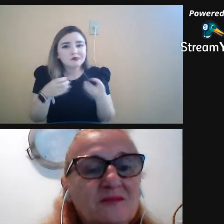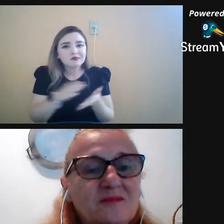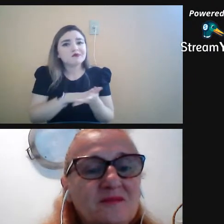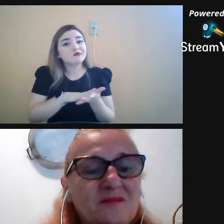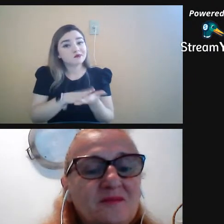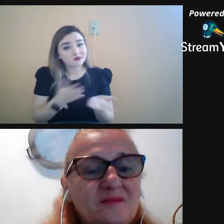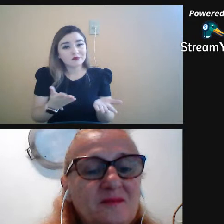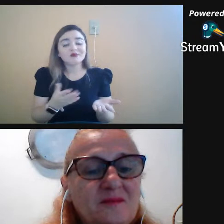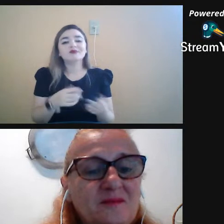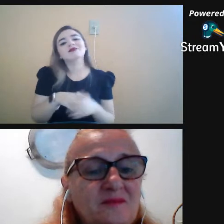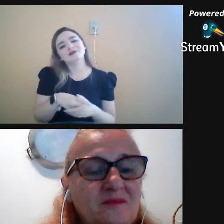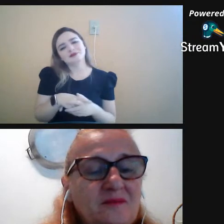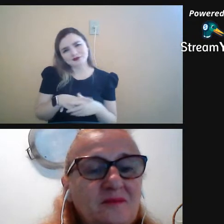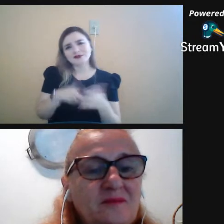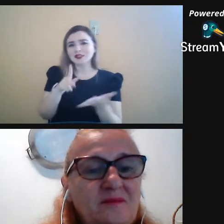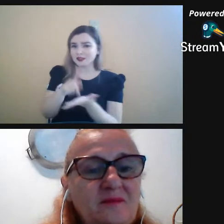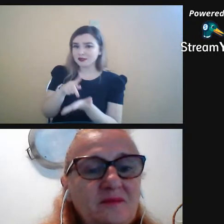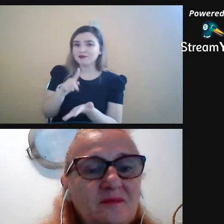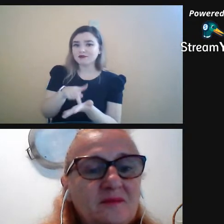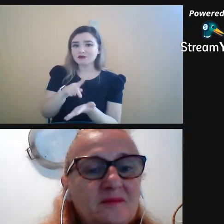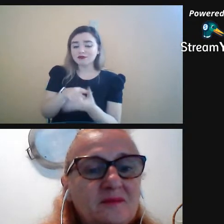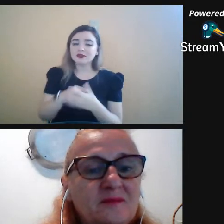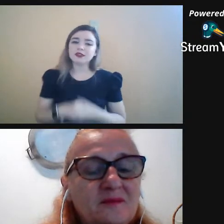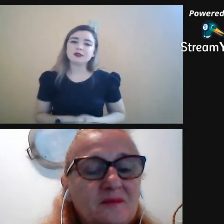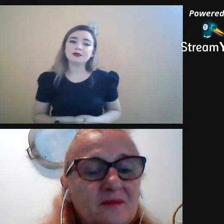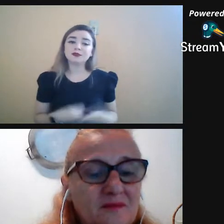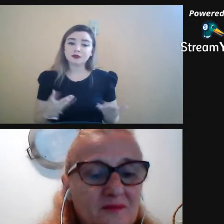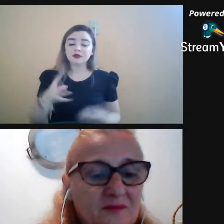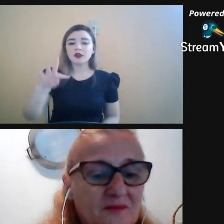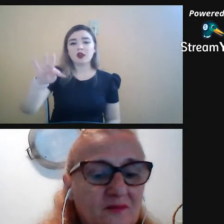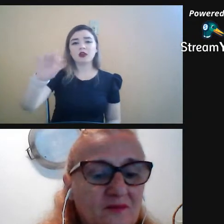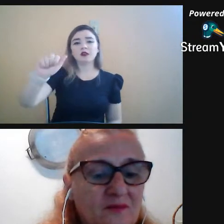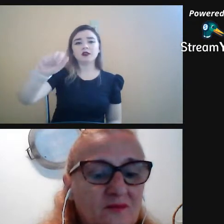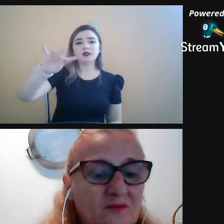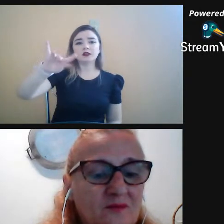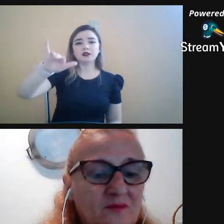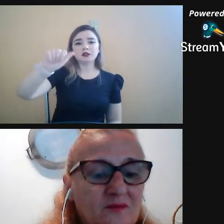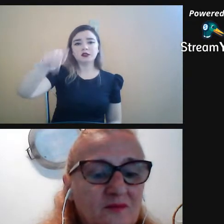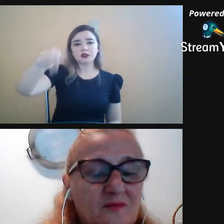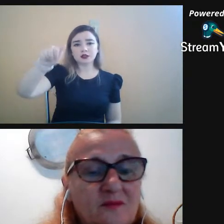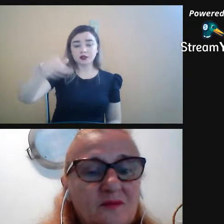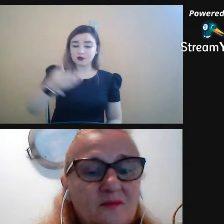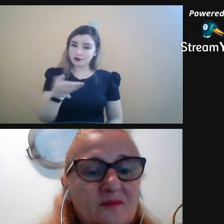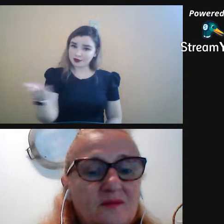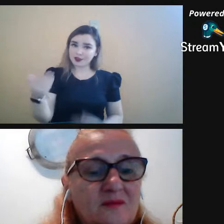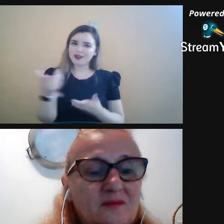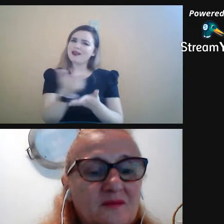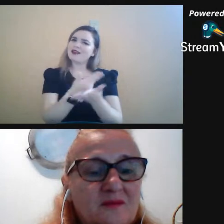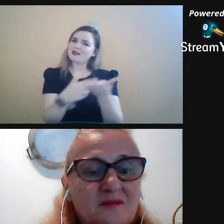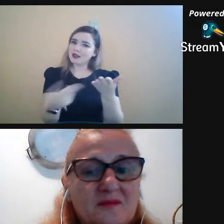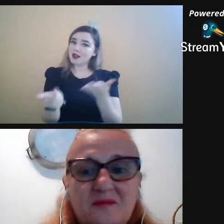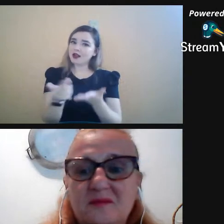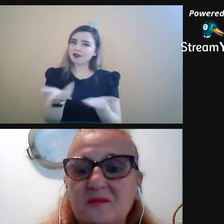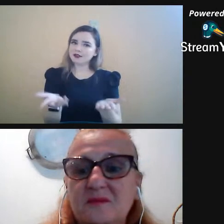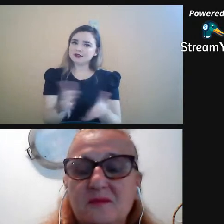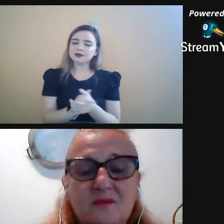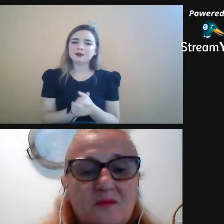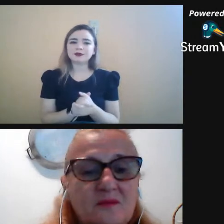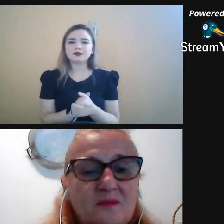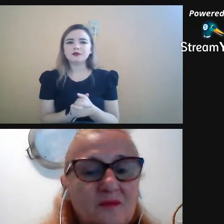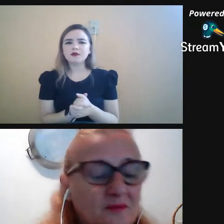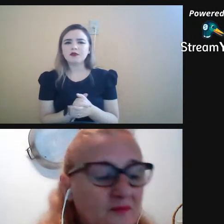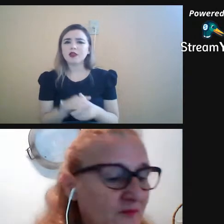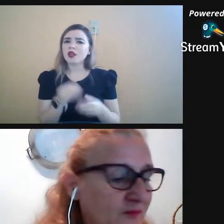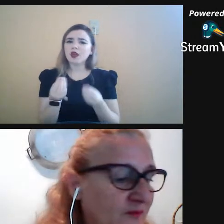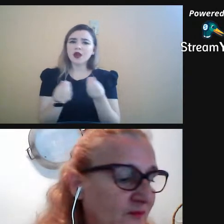Né? É verdade. E Tatiana, você que é da área de artes, como é que